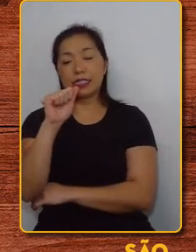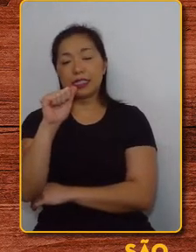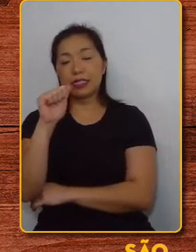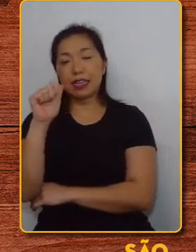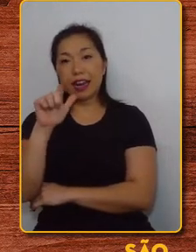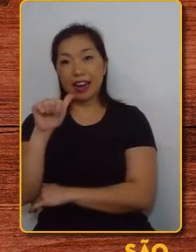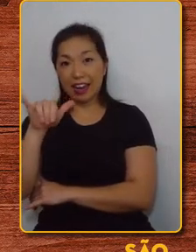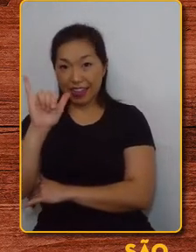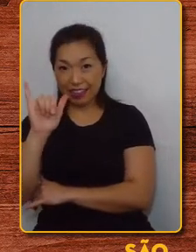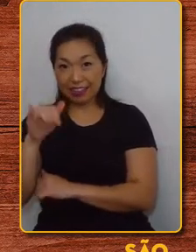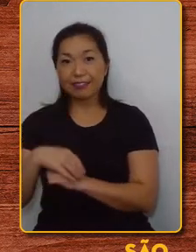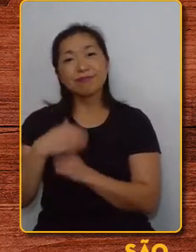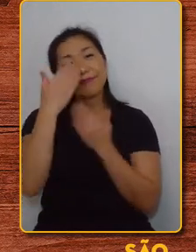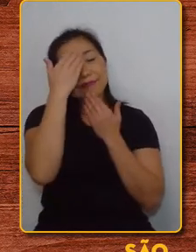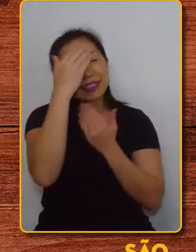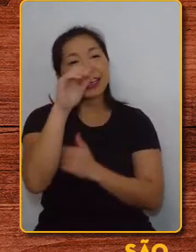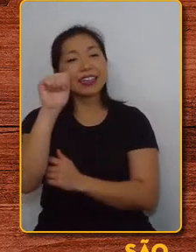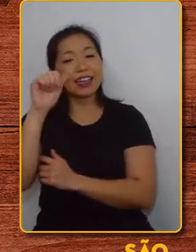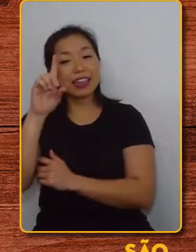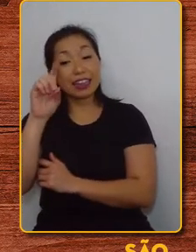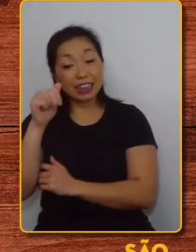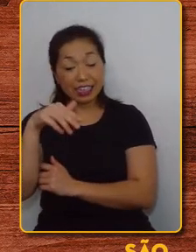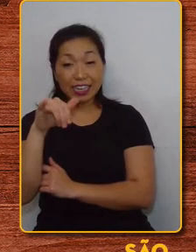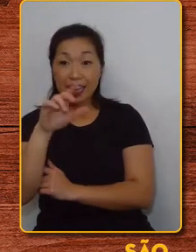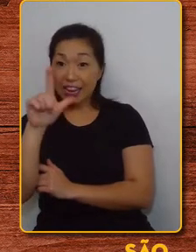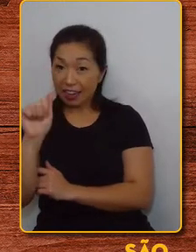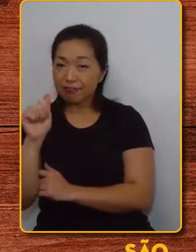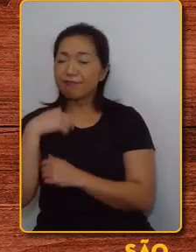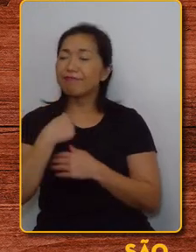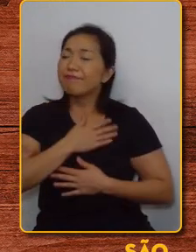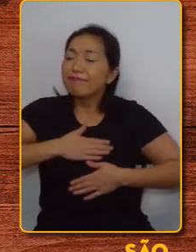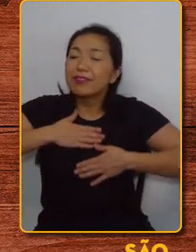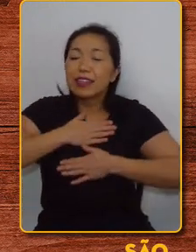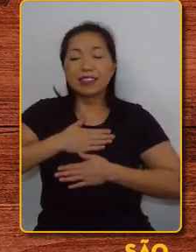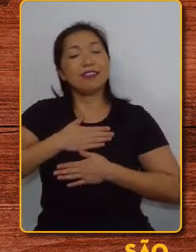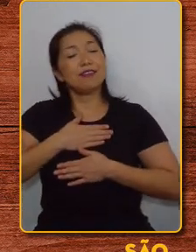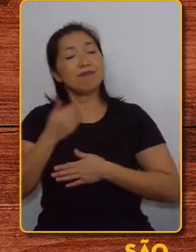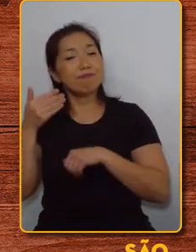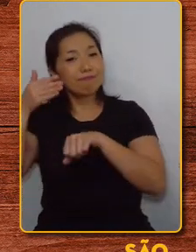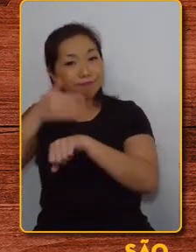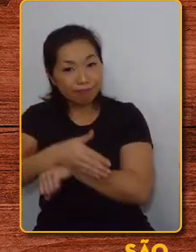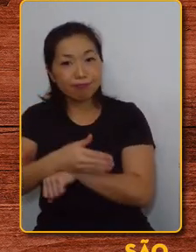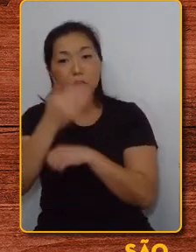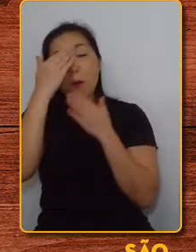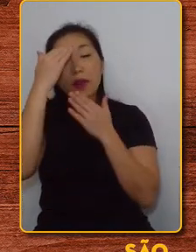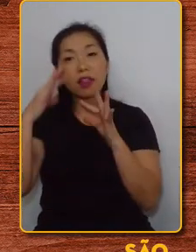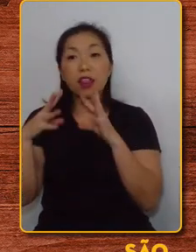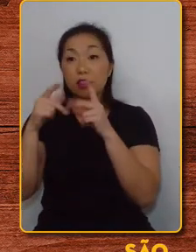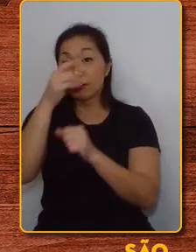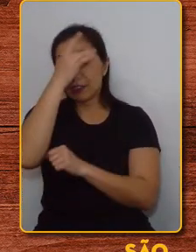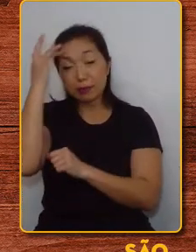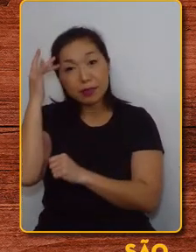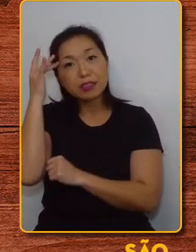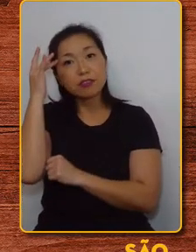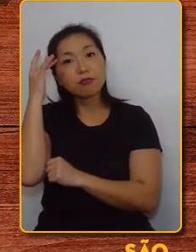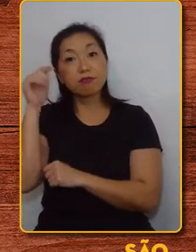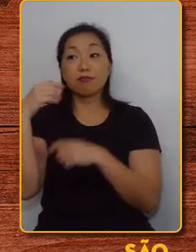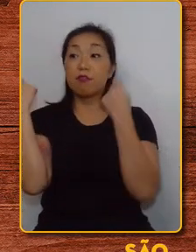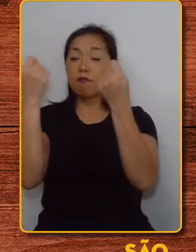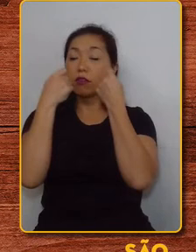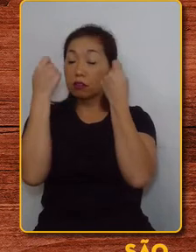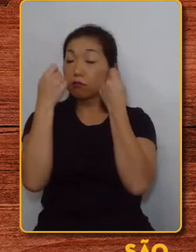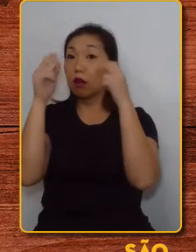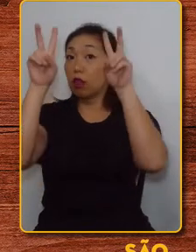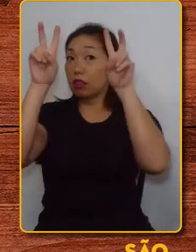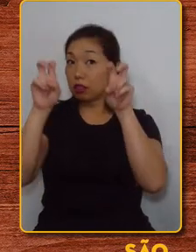Obrigada, Ariela. É um prazer enorme estar aqui. Obrigada a todos do festival. É uma mesa muito necessária agora. Eu